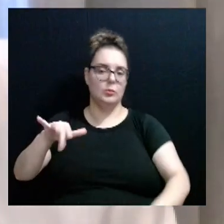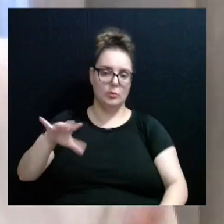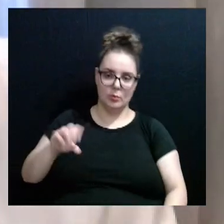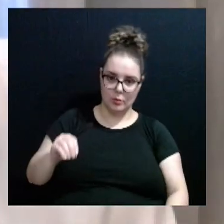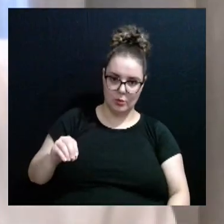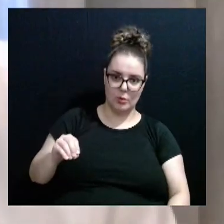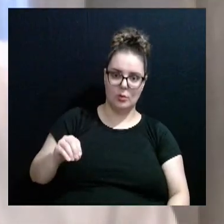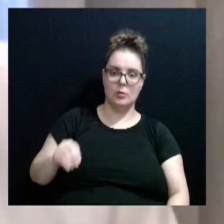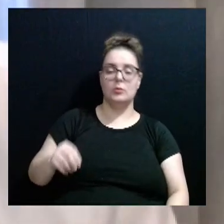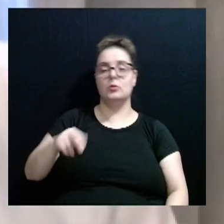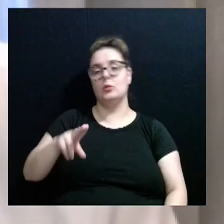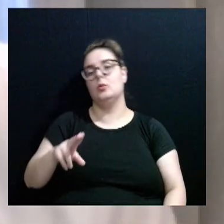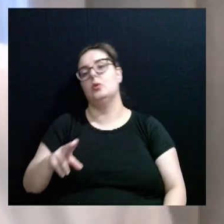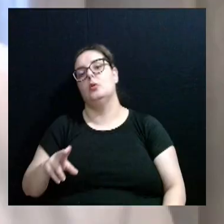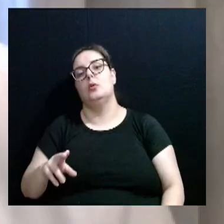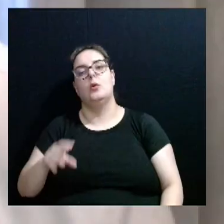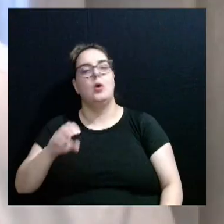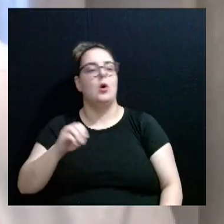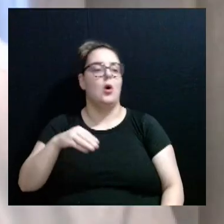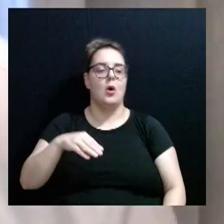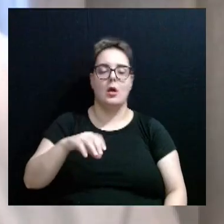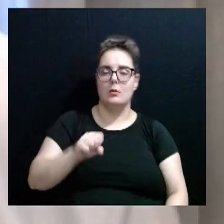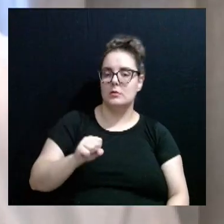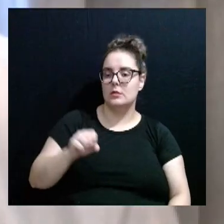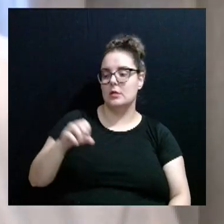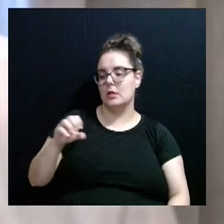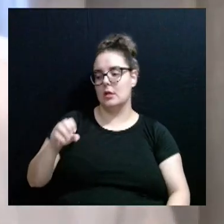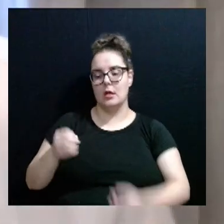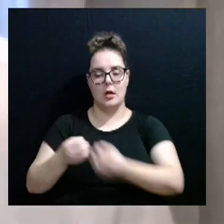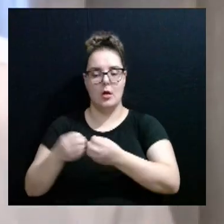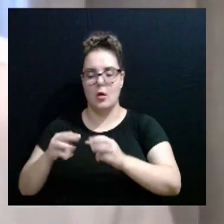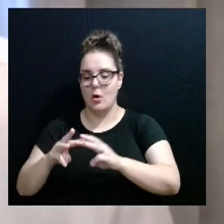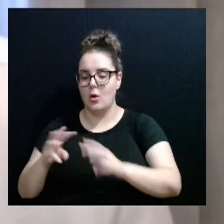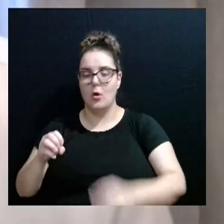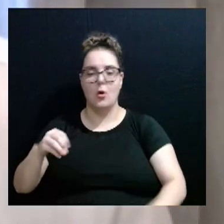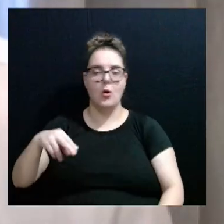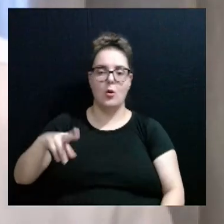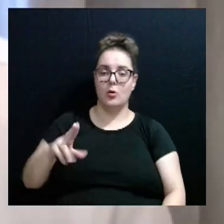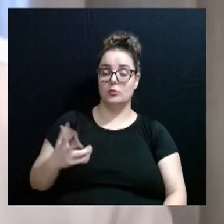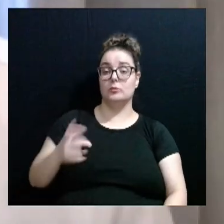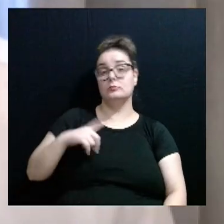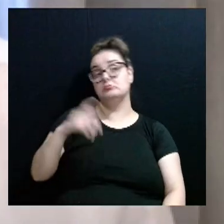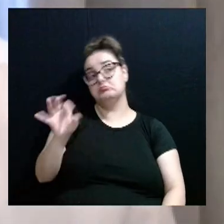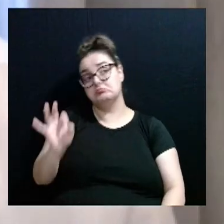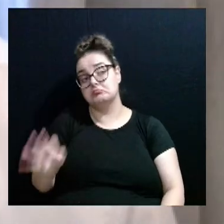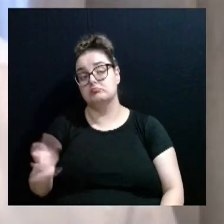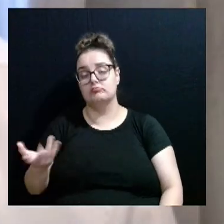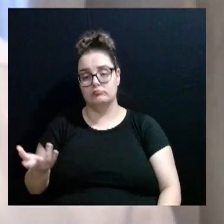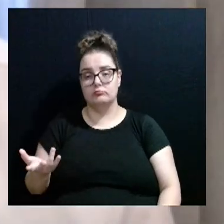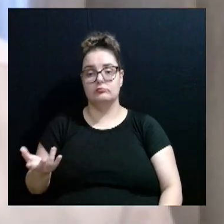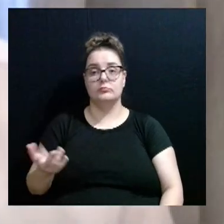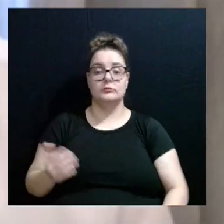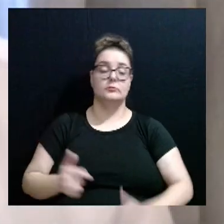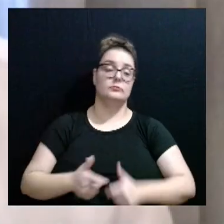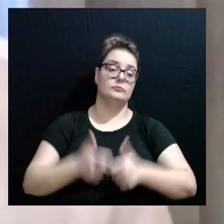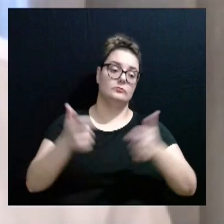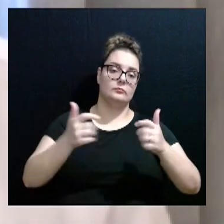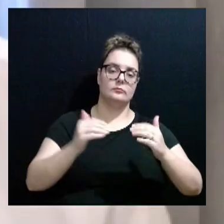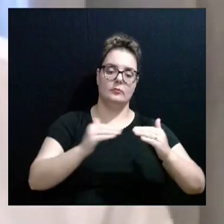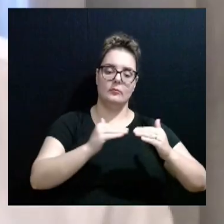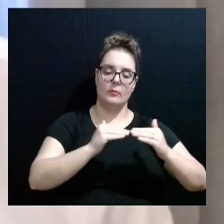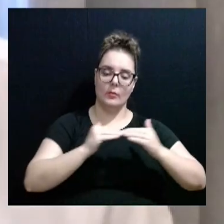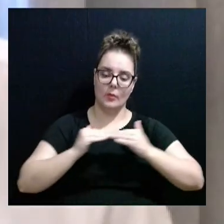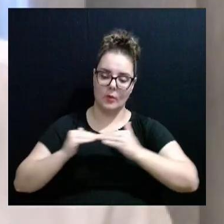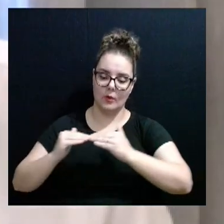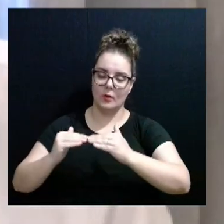multilaterais, OMC, ONU, etc., há uma tendência de você ter uma maior harmonia, né, e desfechos